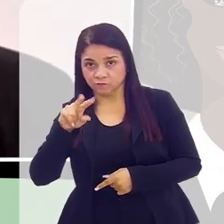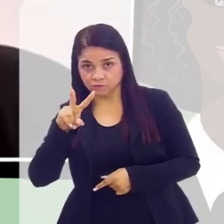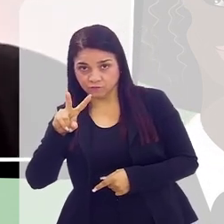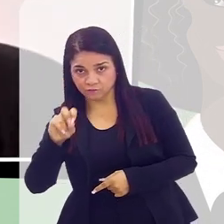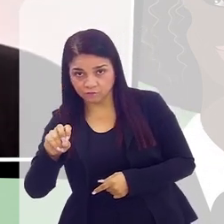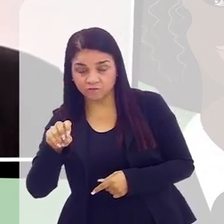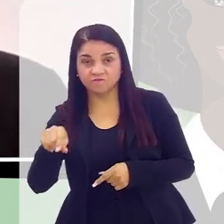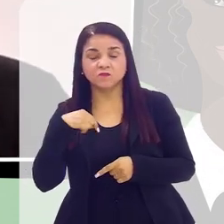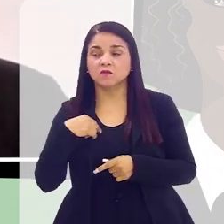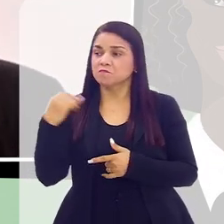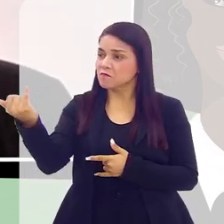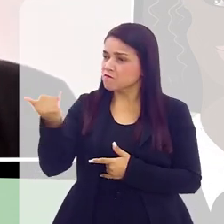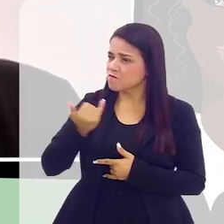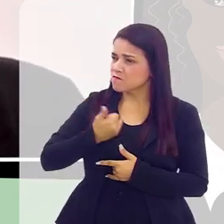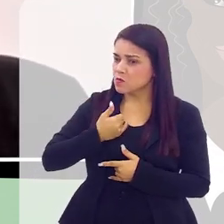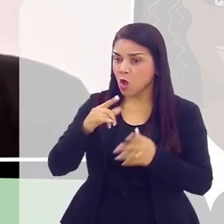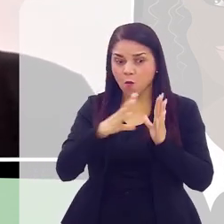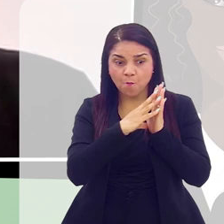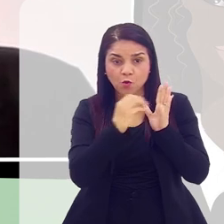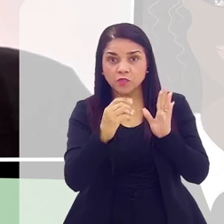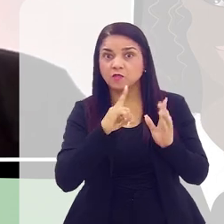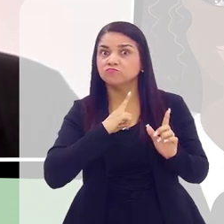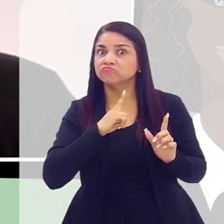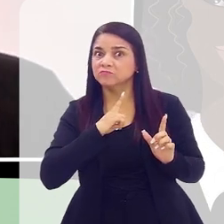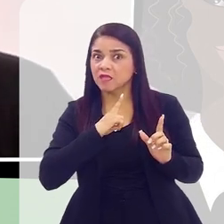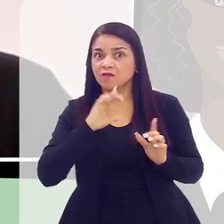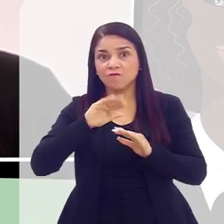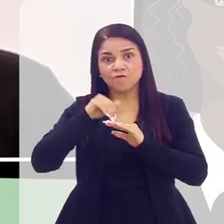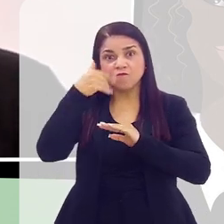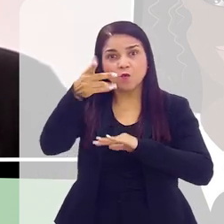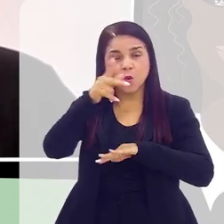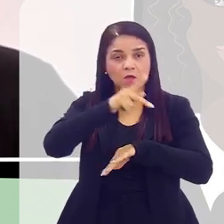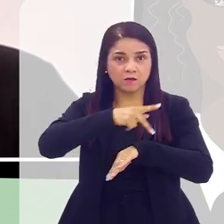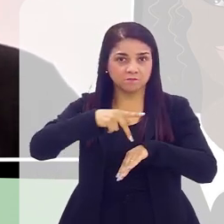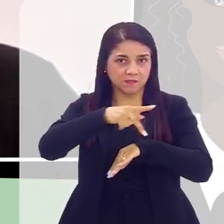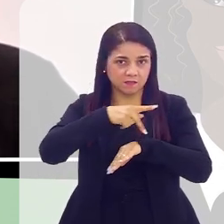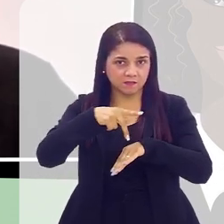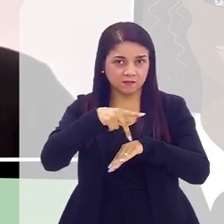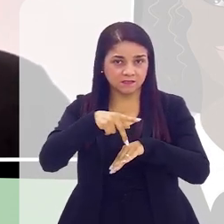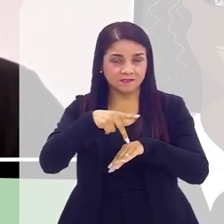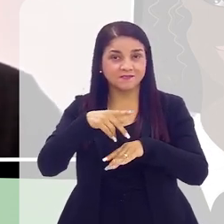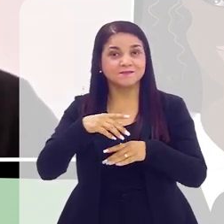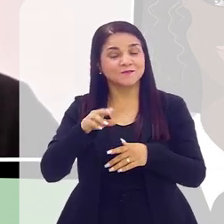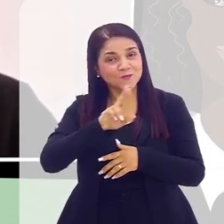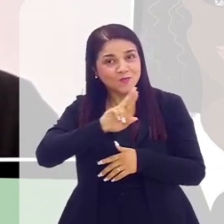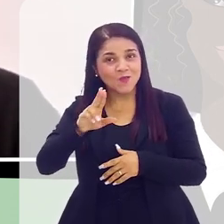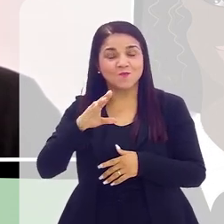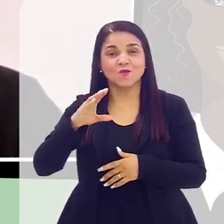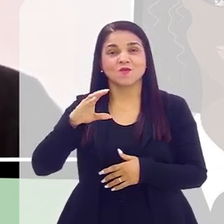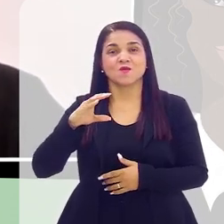me contou que isso era um modelo que já existia fora do Brasil chamado comunidade